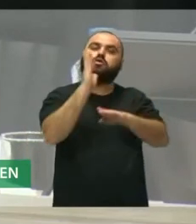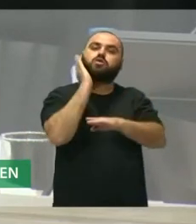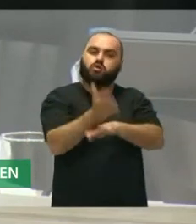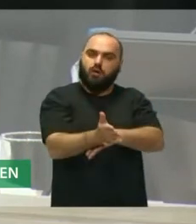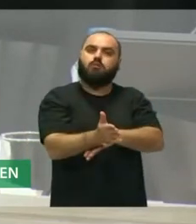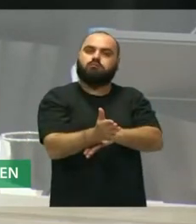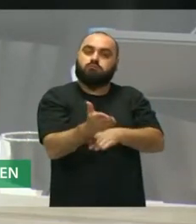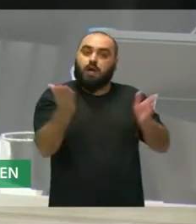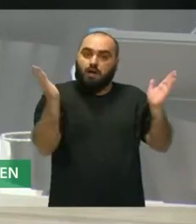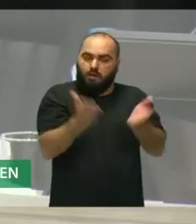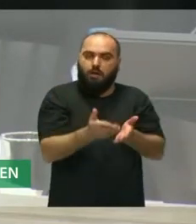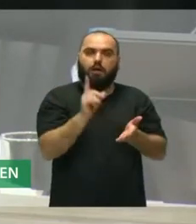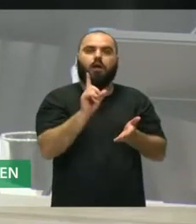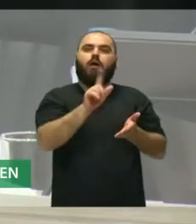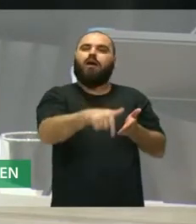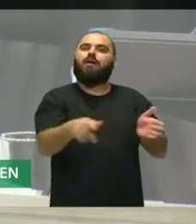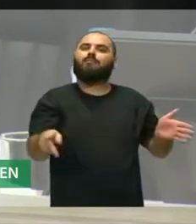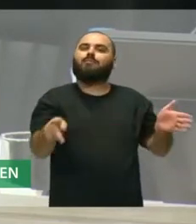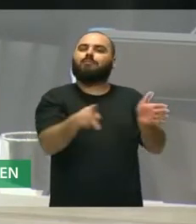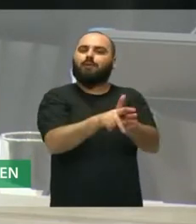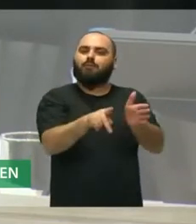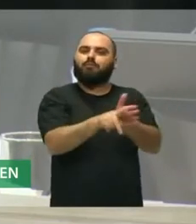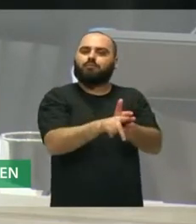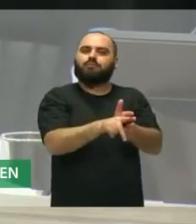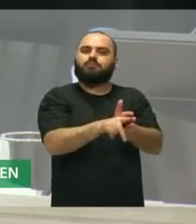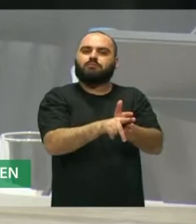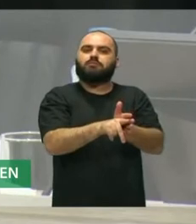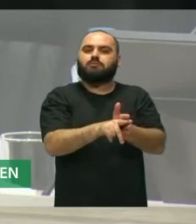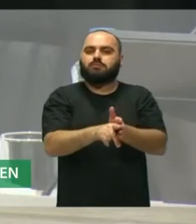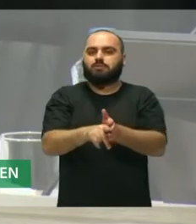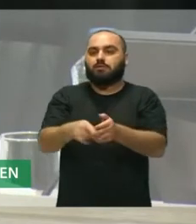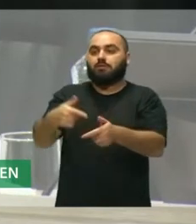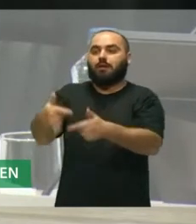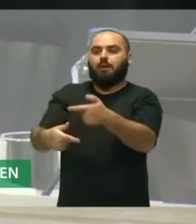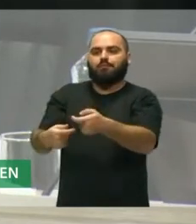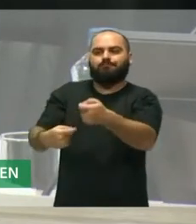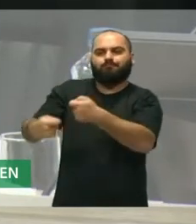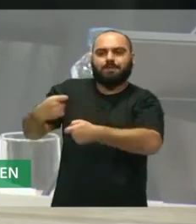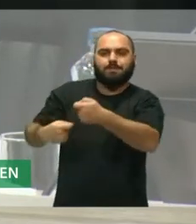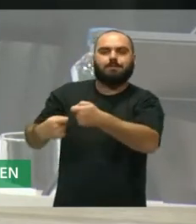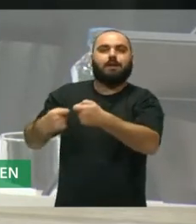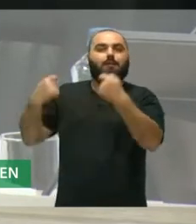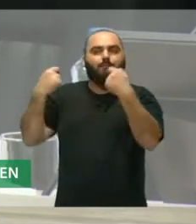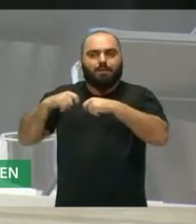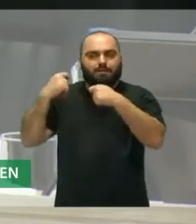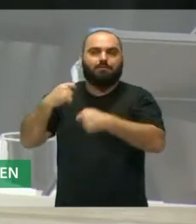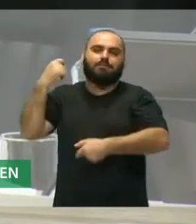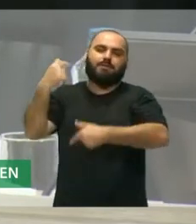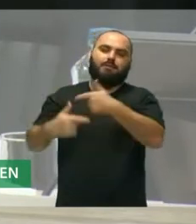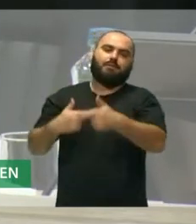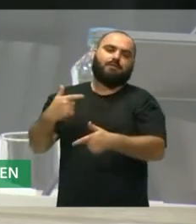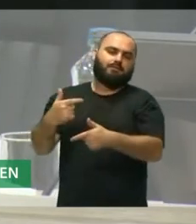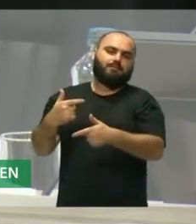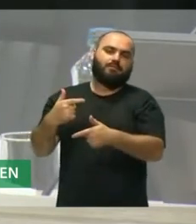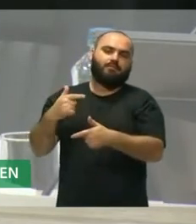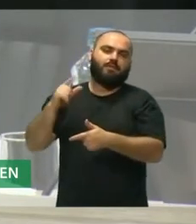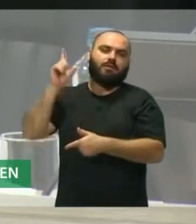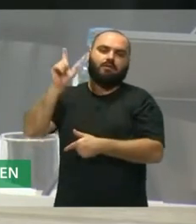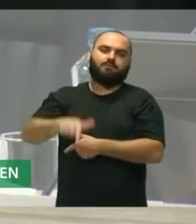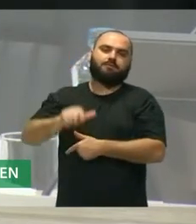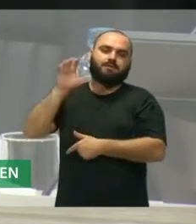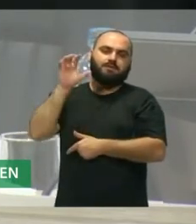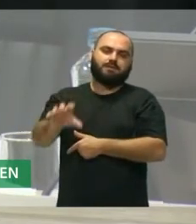agora é mesmo uma medida de um empenho administrativo. Nós precisamos trabalhar. E é isso que eu queria pedir